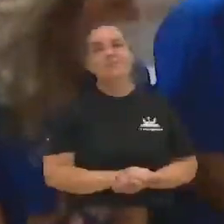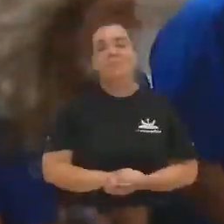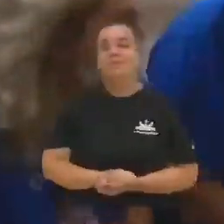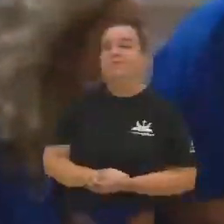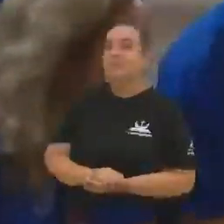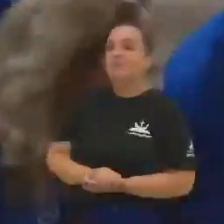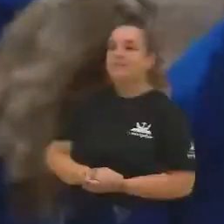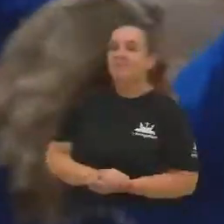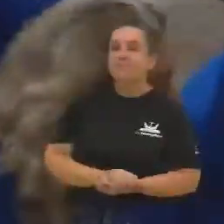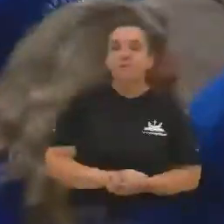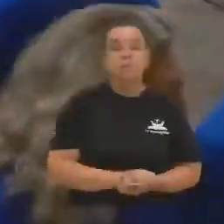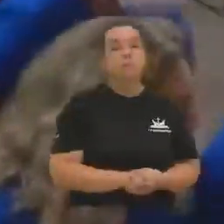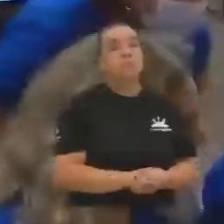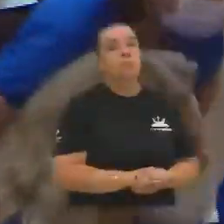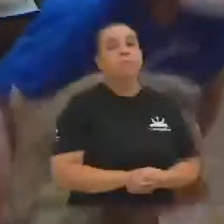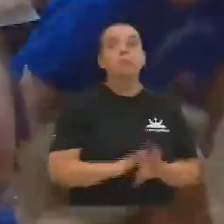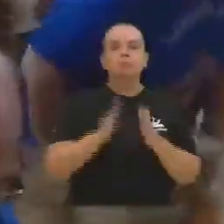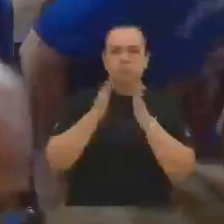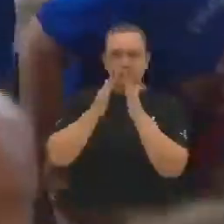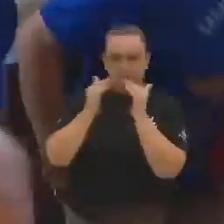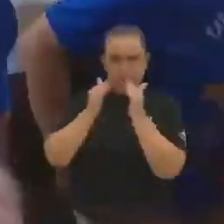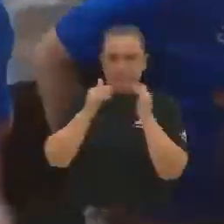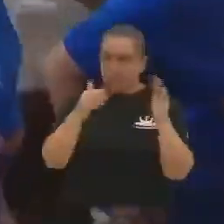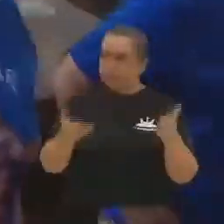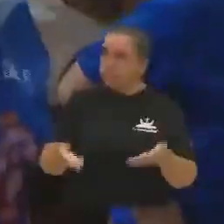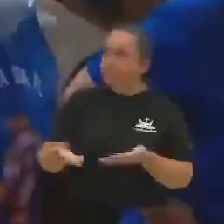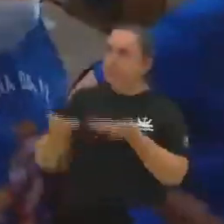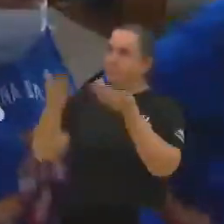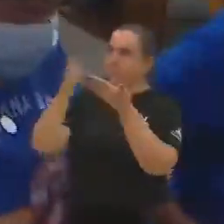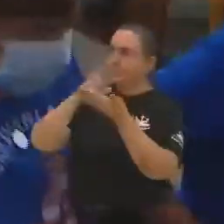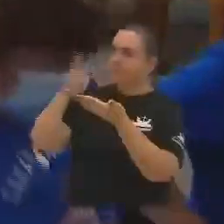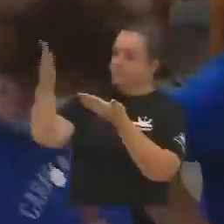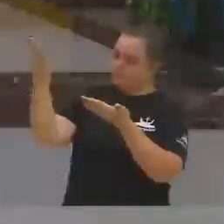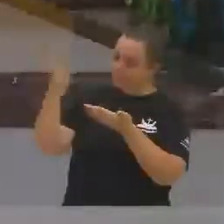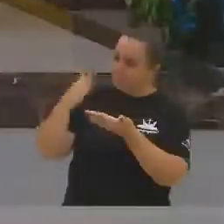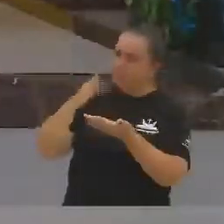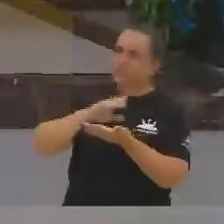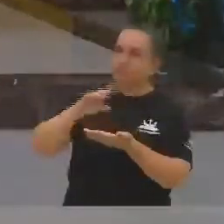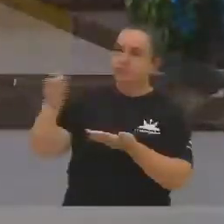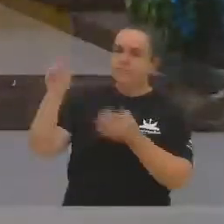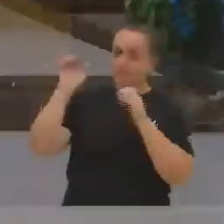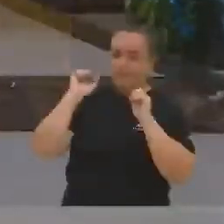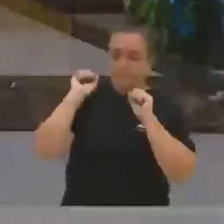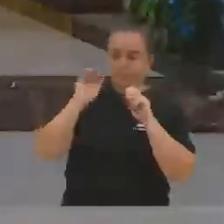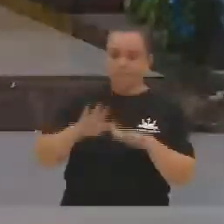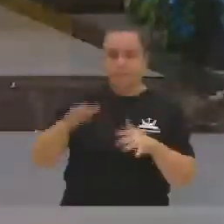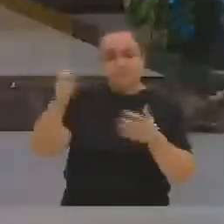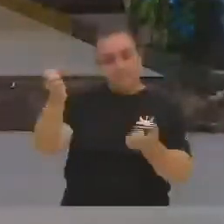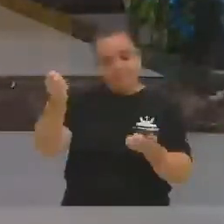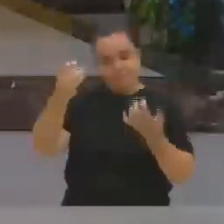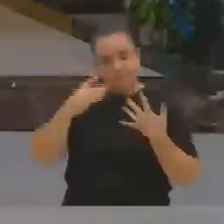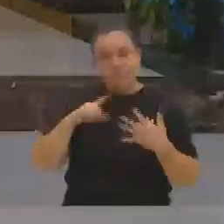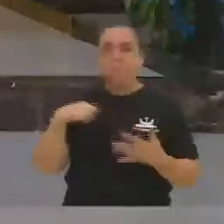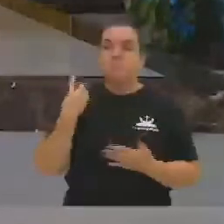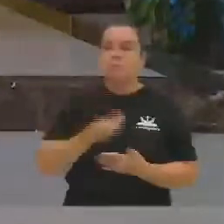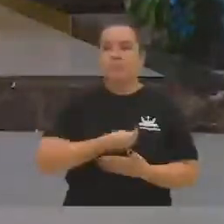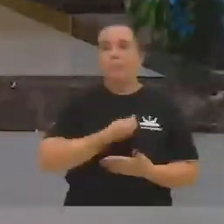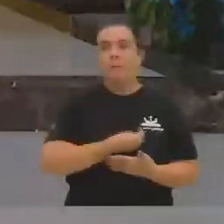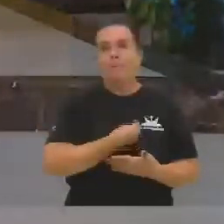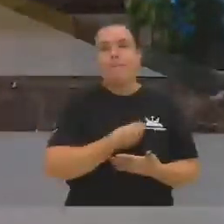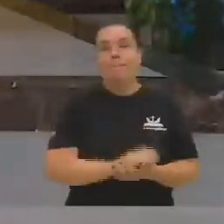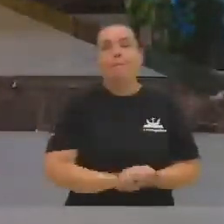de pé, façamos as nossas preces, implorando que venha de Deus bênçãos e graças para a nossa